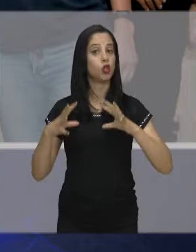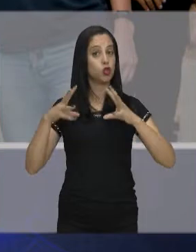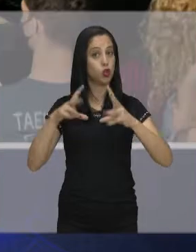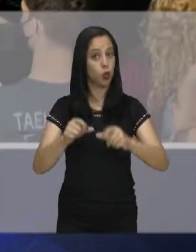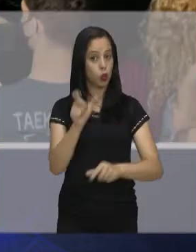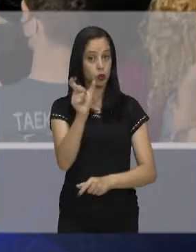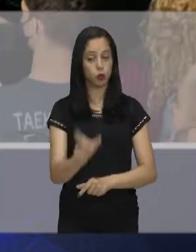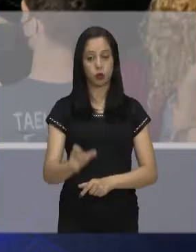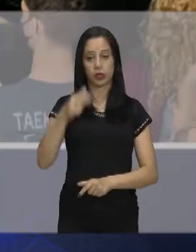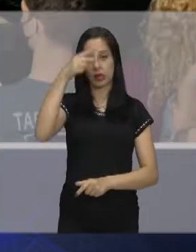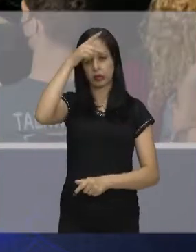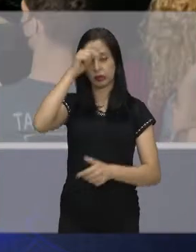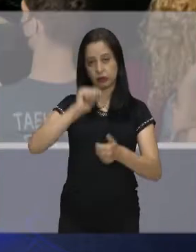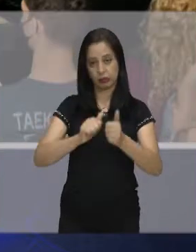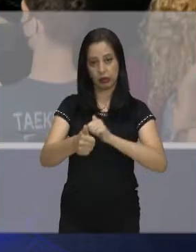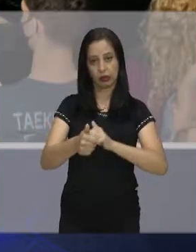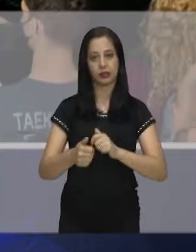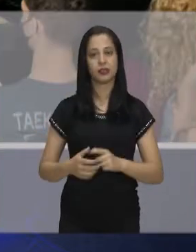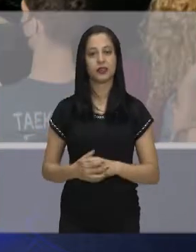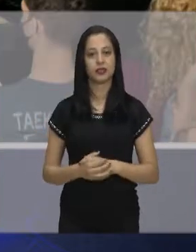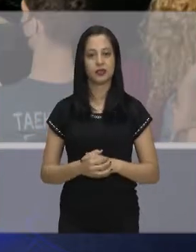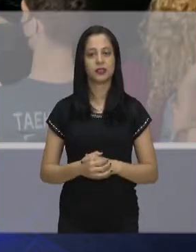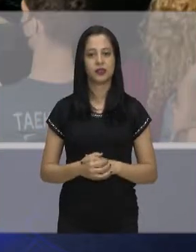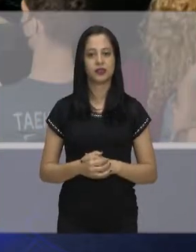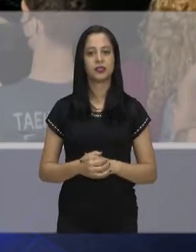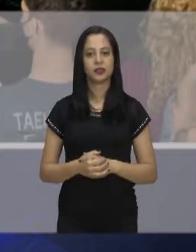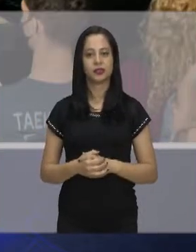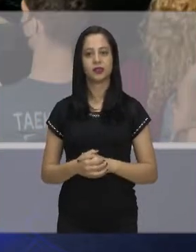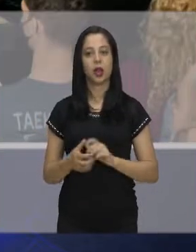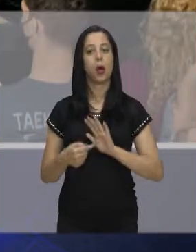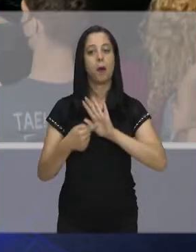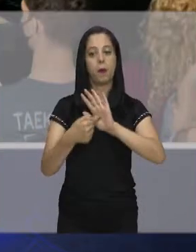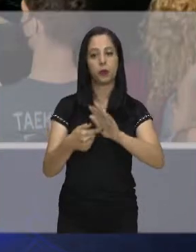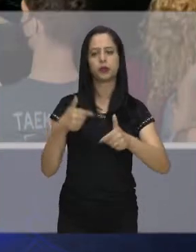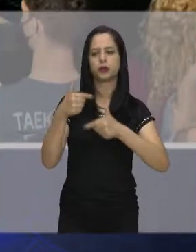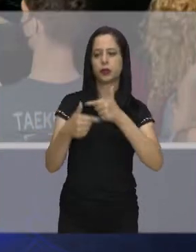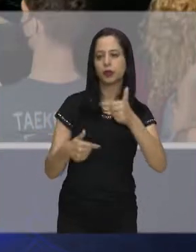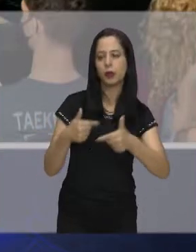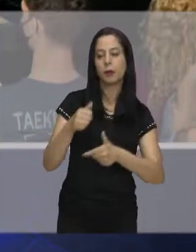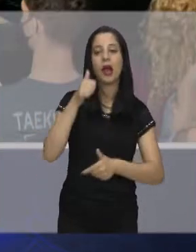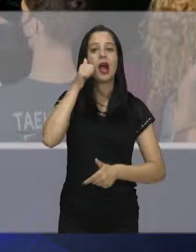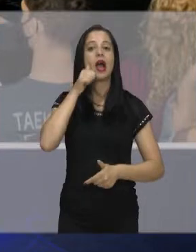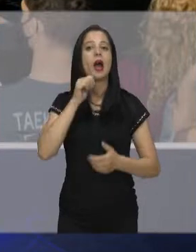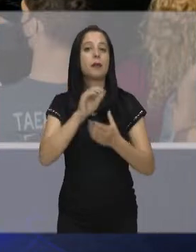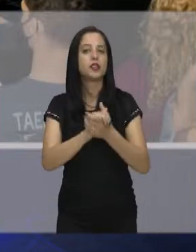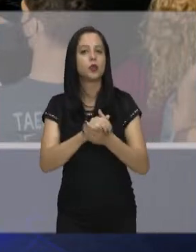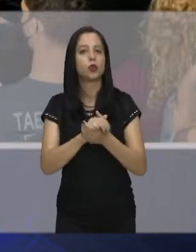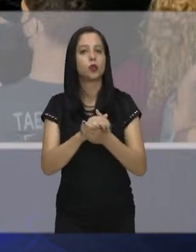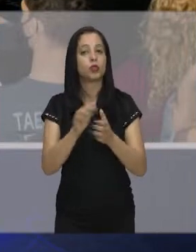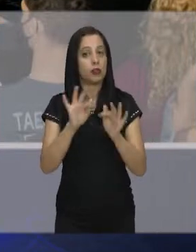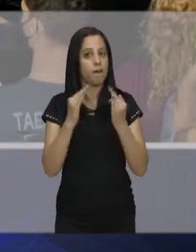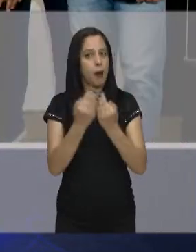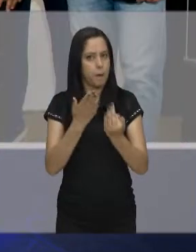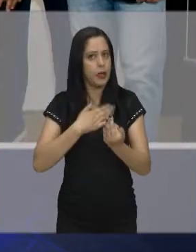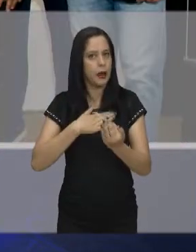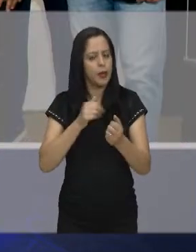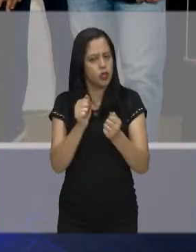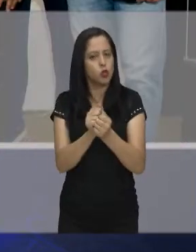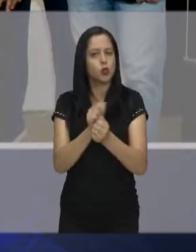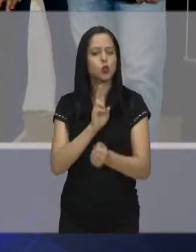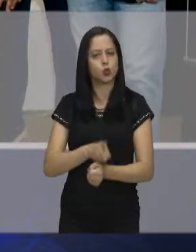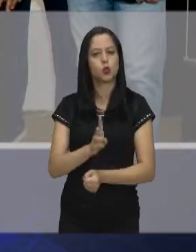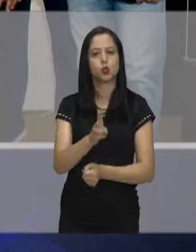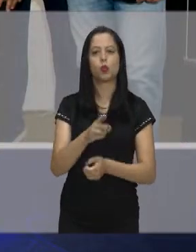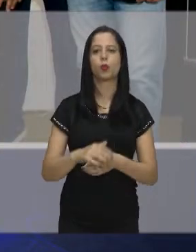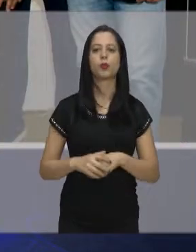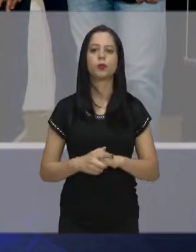atletas. Próximo. A gente falando, mostrando o nosso trabalho, a esposa estava do meu lado, a família sempre junto comigo. Próximo.